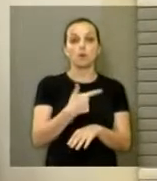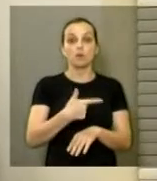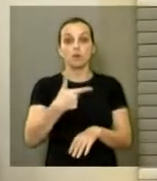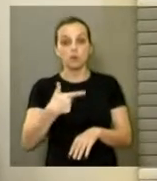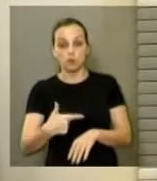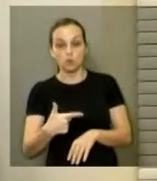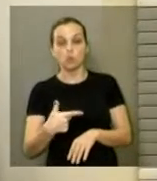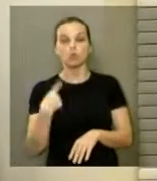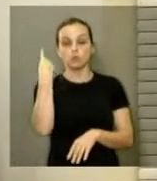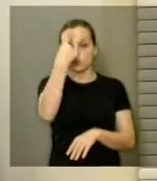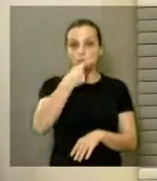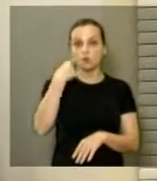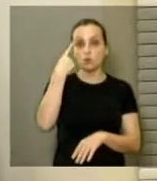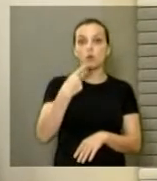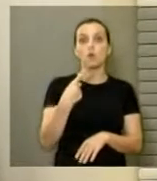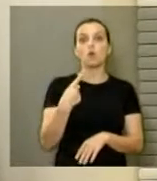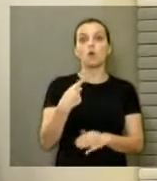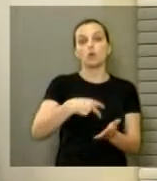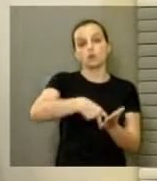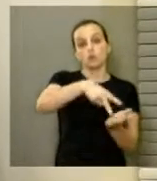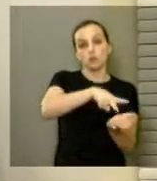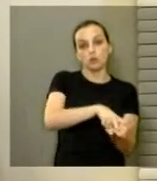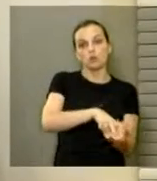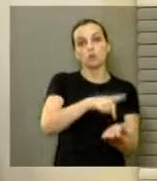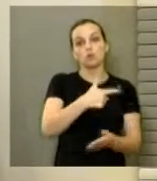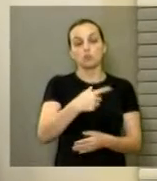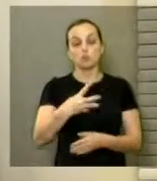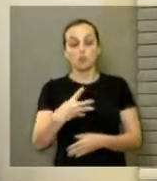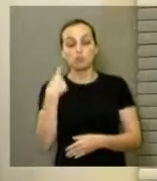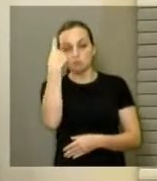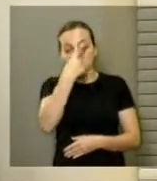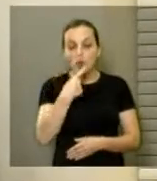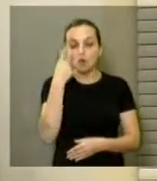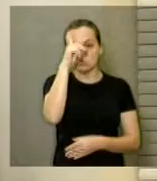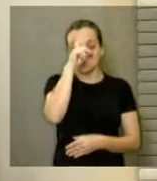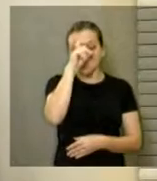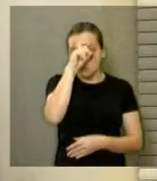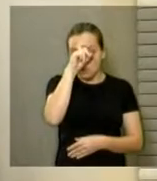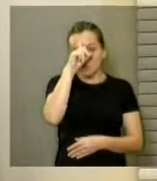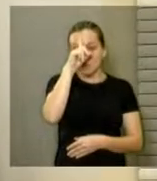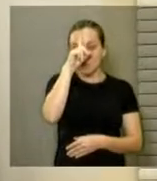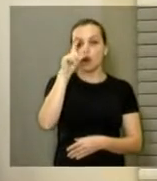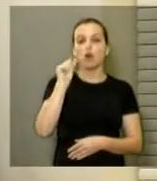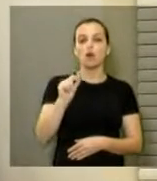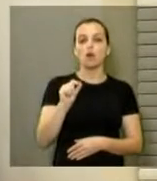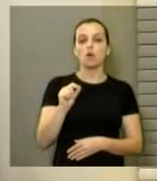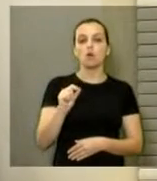horas internada dentro de 24 horas da Unimed lá, com uma dor